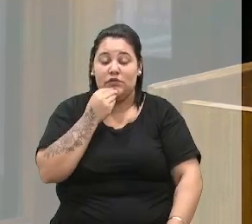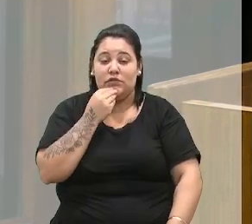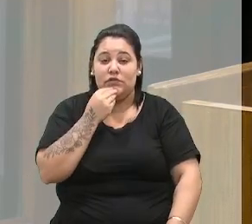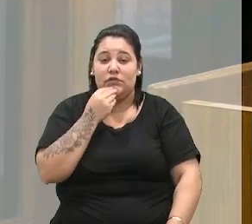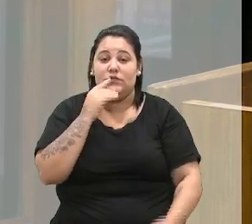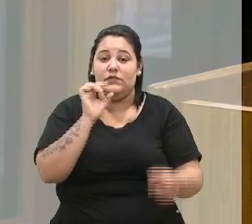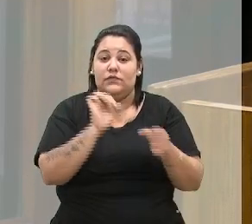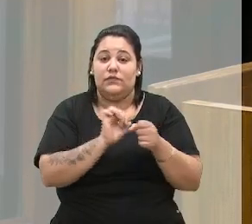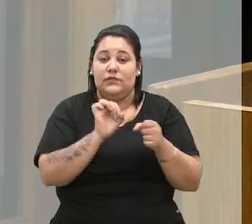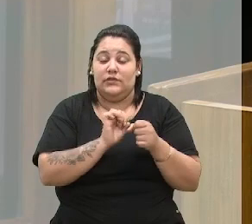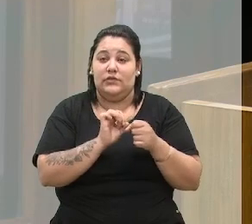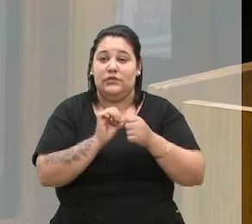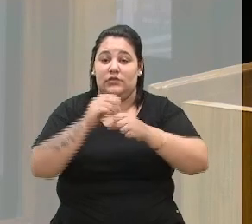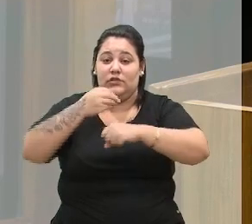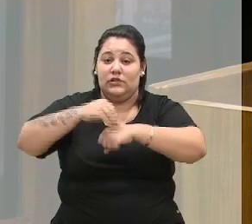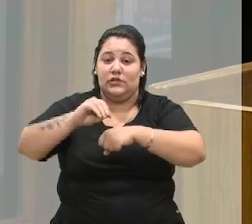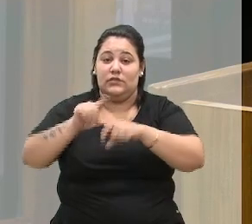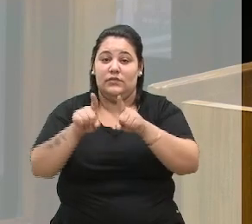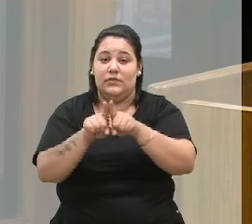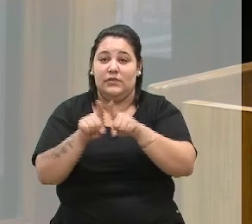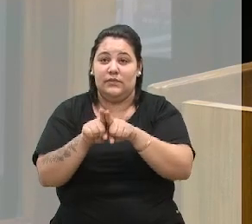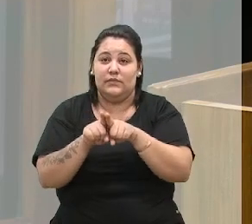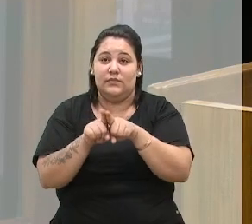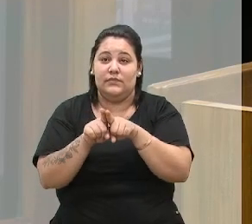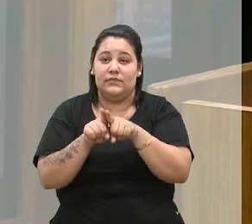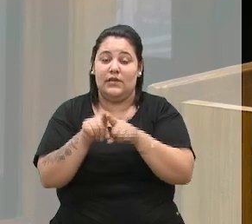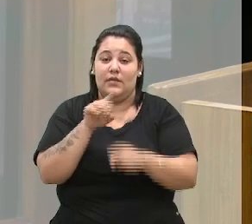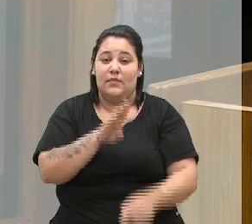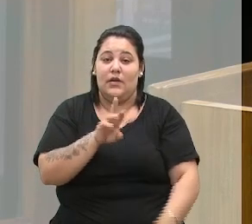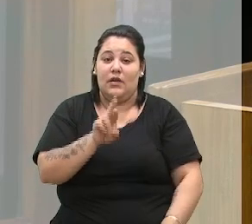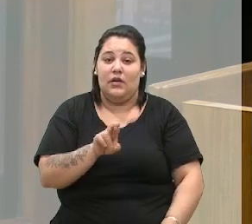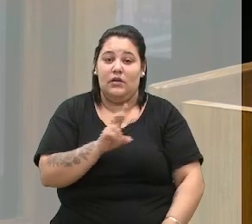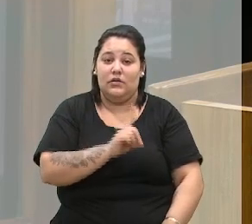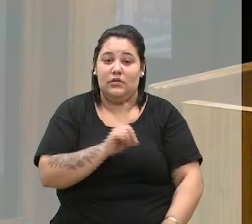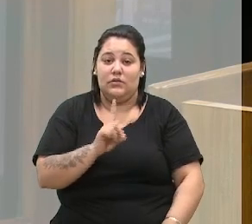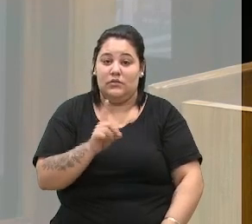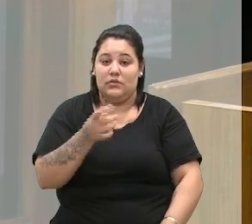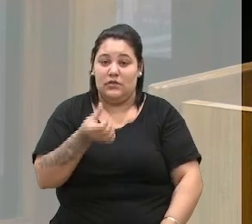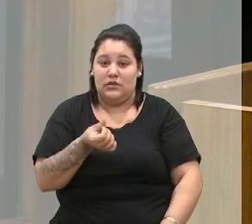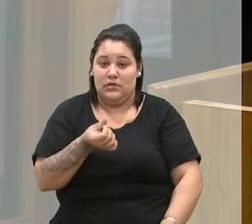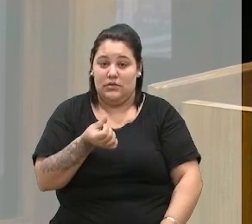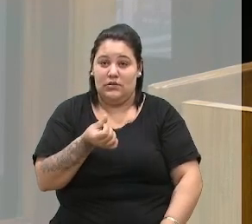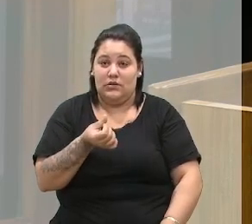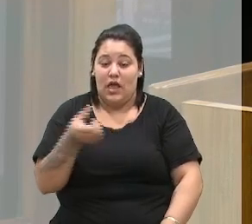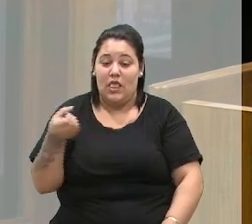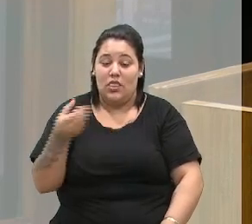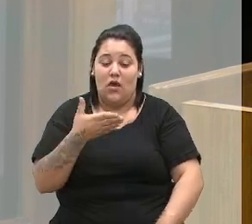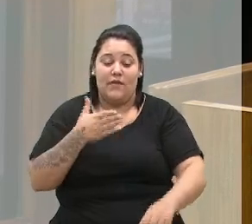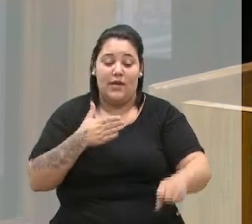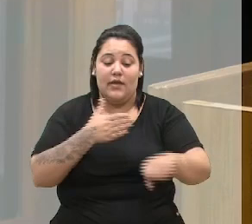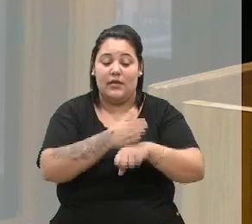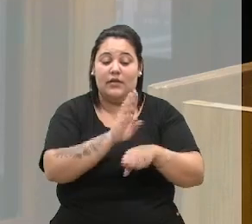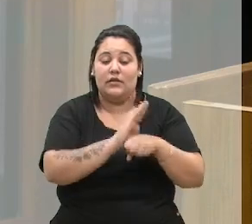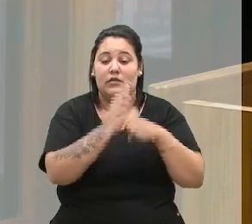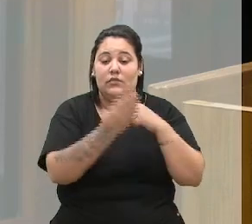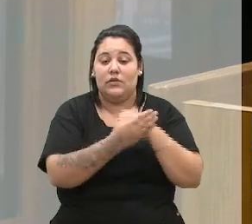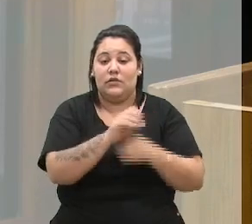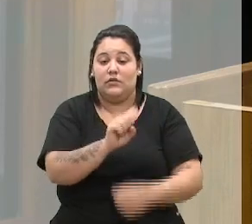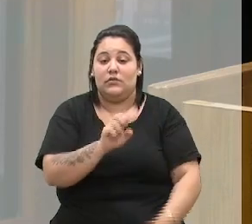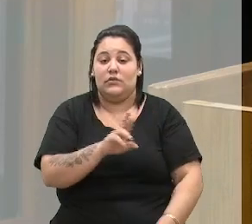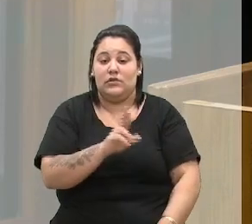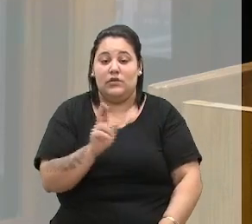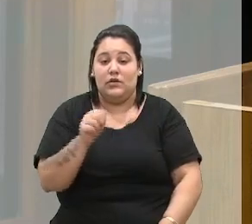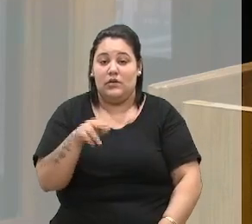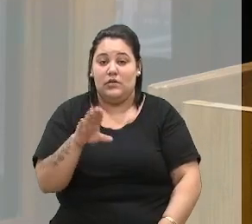essa indicação, que é na BR-116, essa nova entrada do bairro Serrano. E a